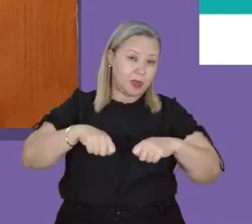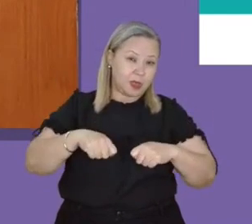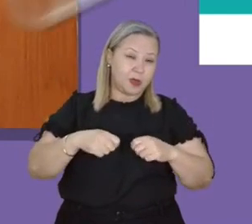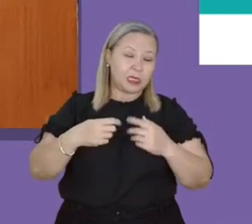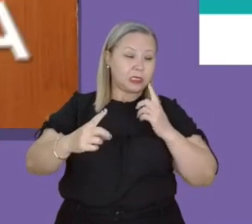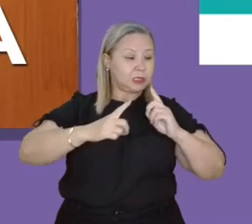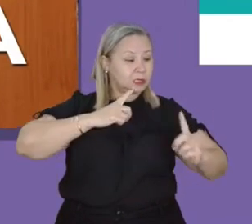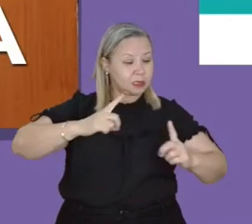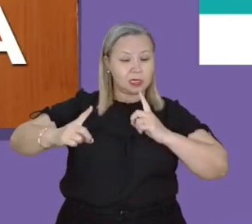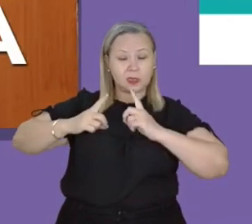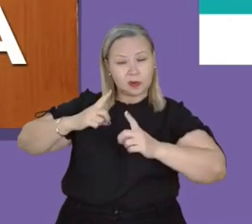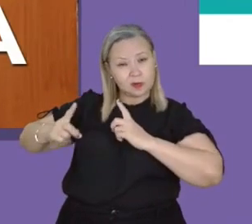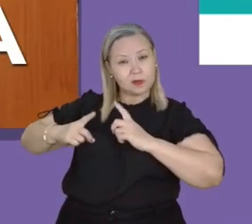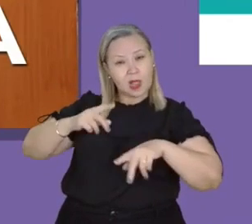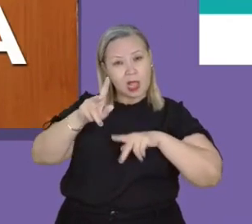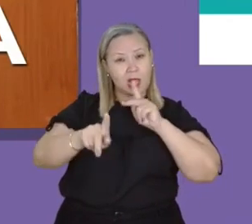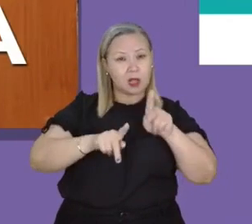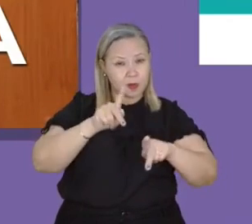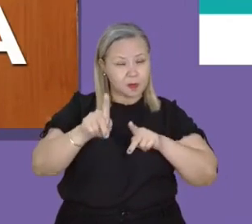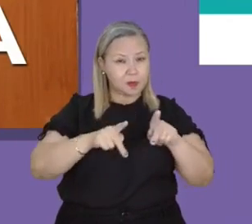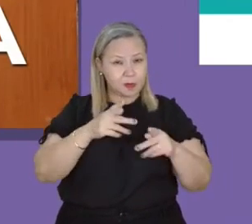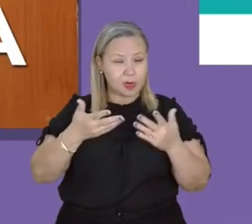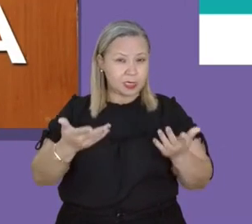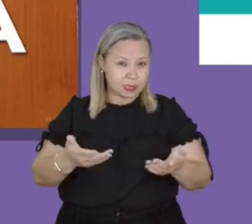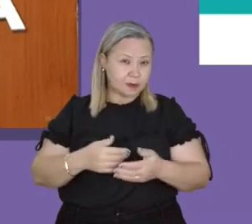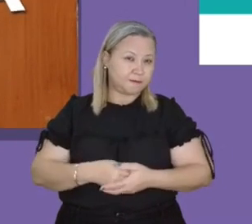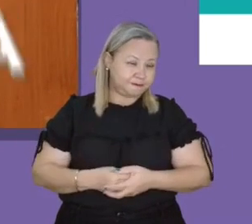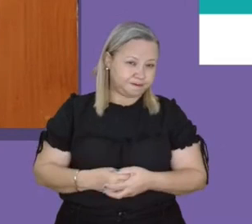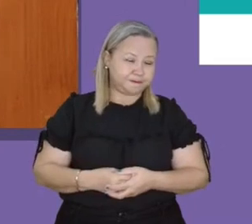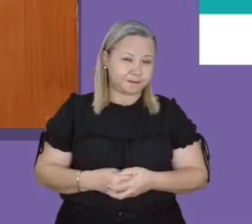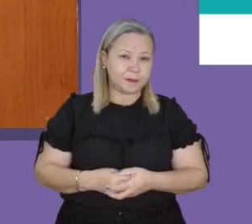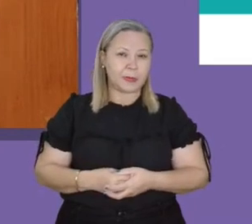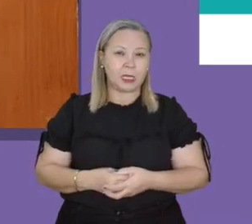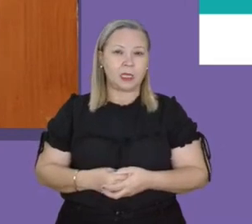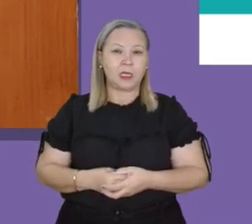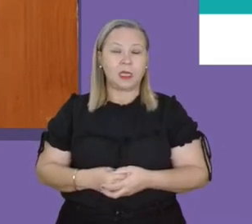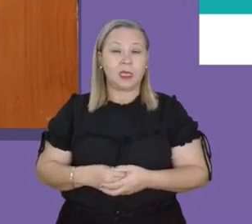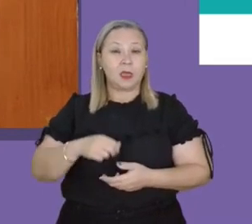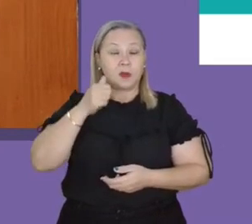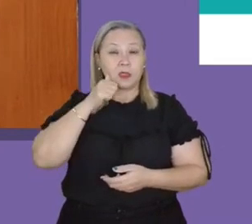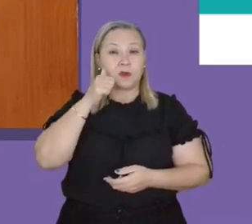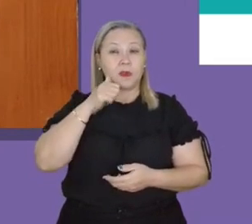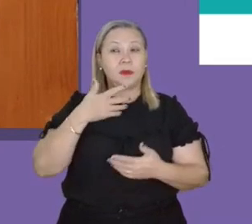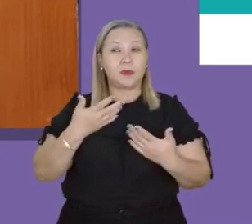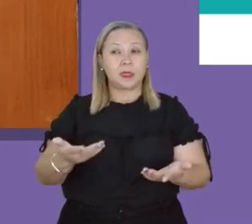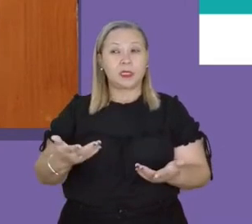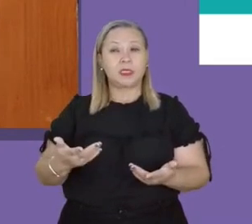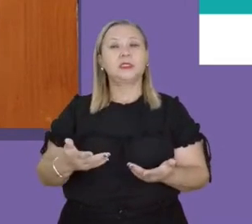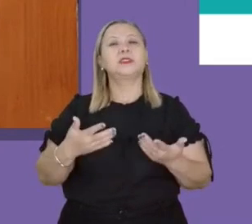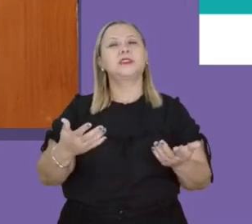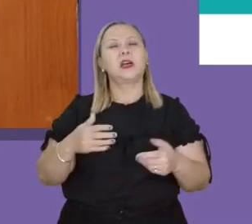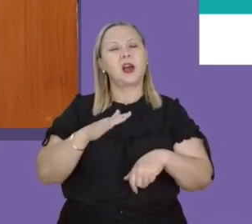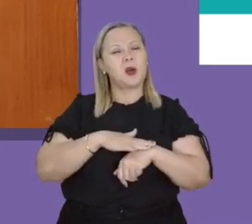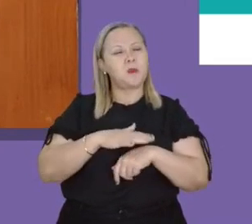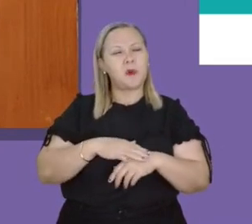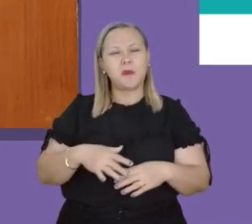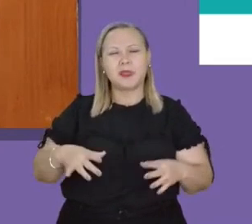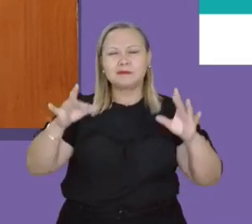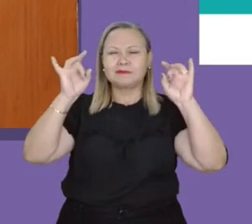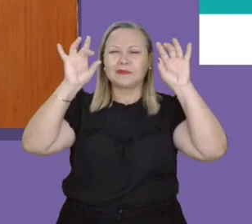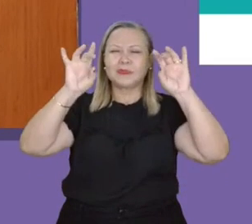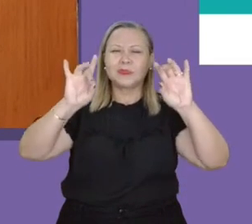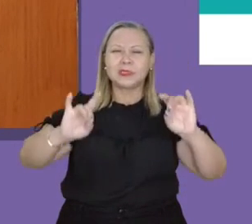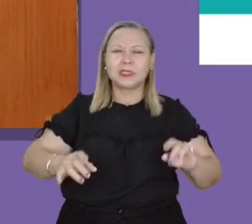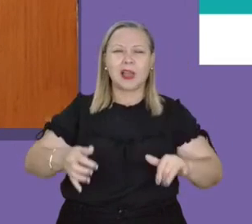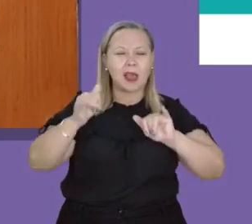dialogar com a maior parte da população, né, que a maior parte da população é feminina. Então é um momento muito precioso para a gente falar com o povo, né,